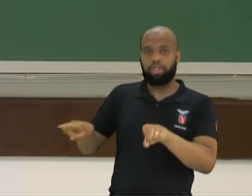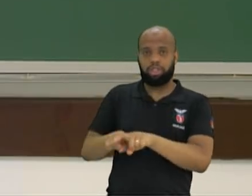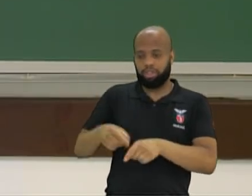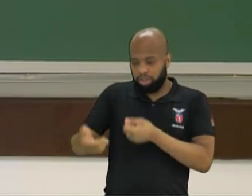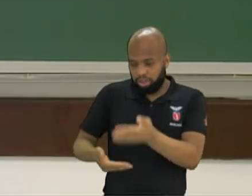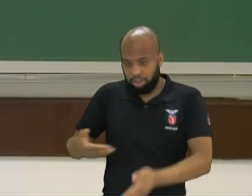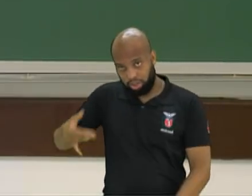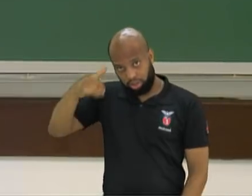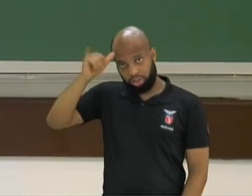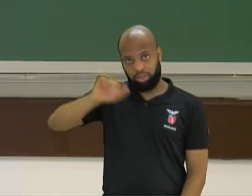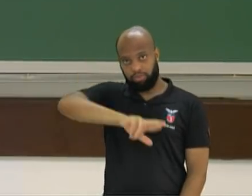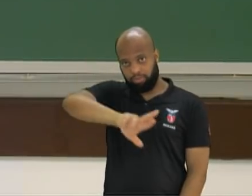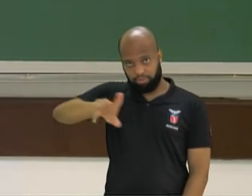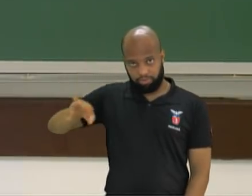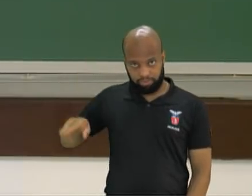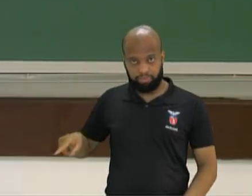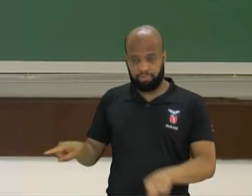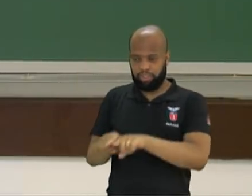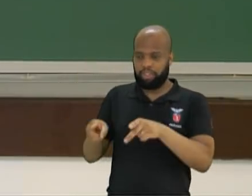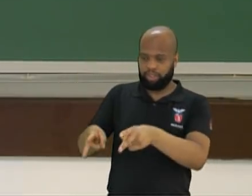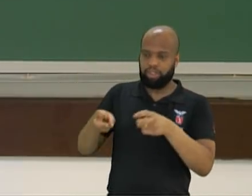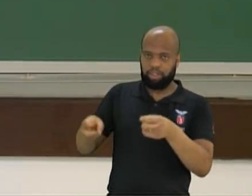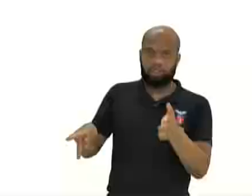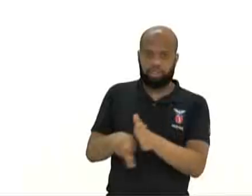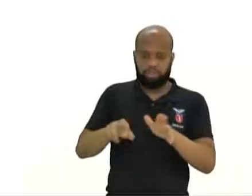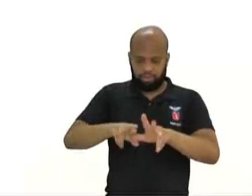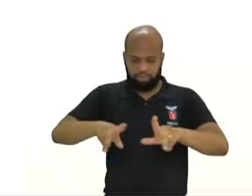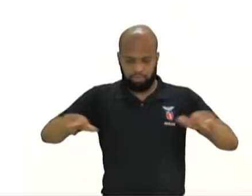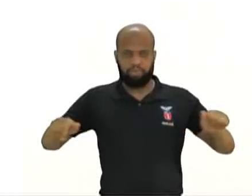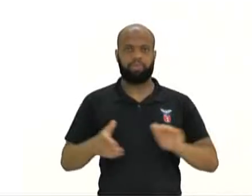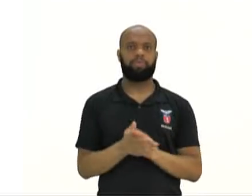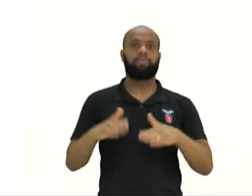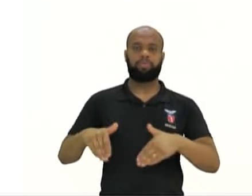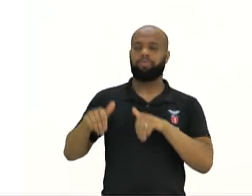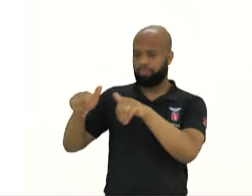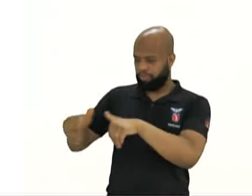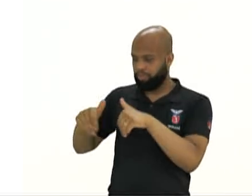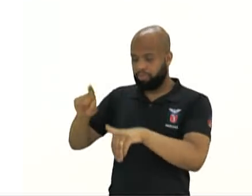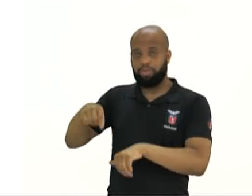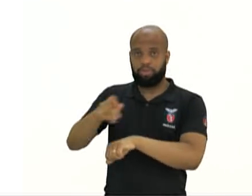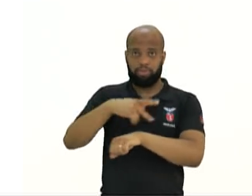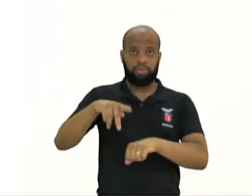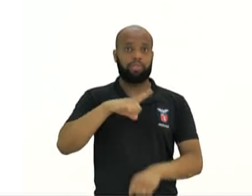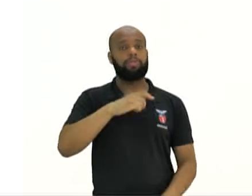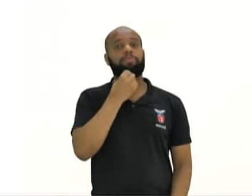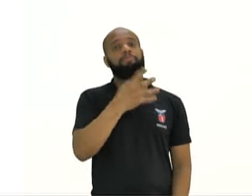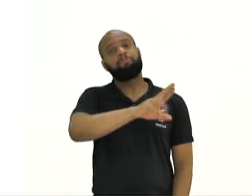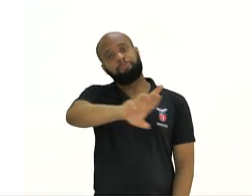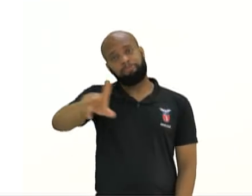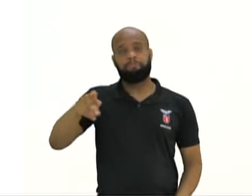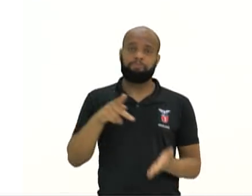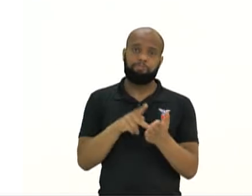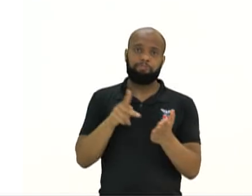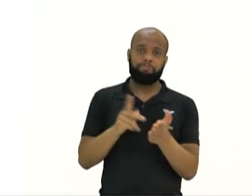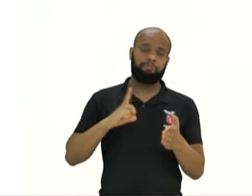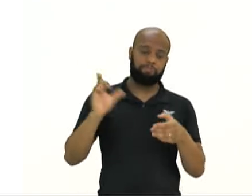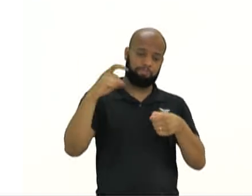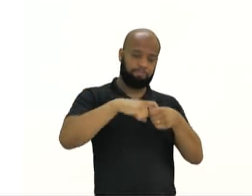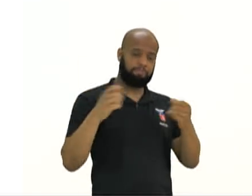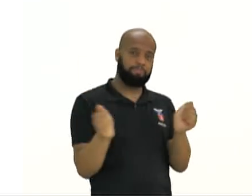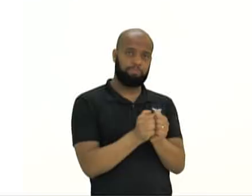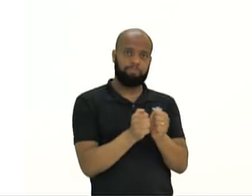do extrativismo. E, lógico, a Austrália foi um dos países que mais se beneficiou com isso, com certeza, né, com a parceria da